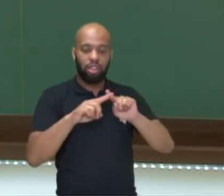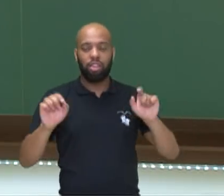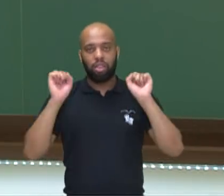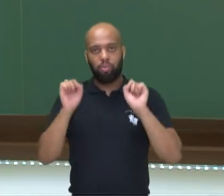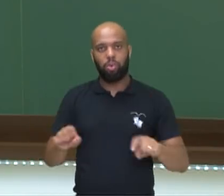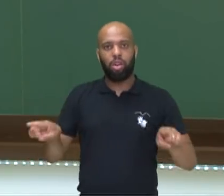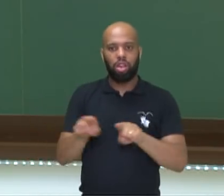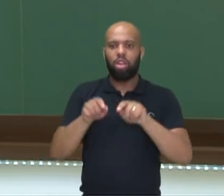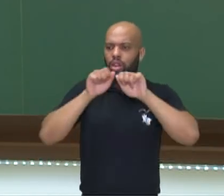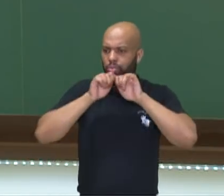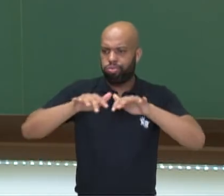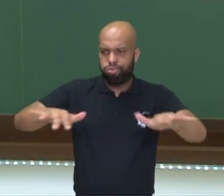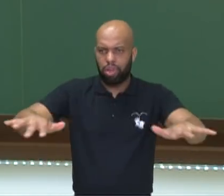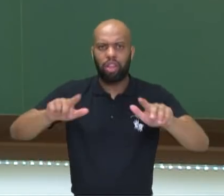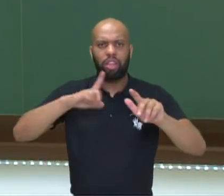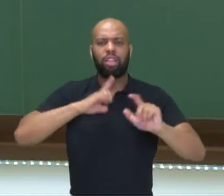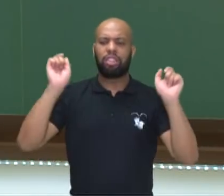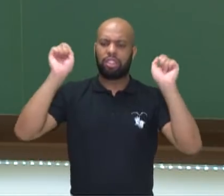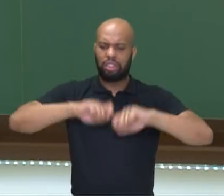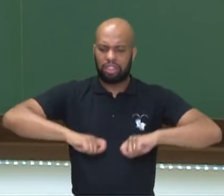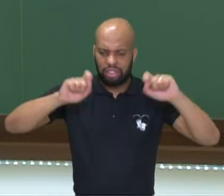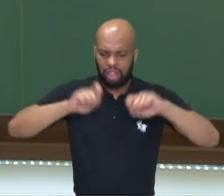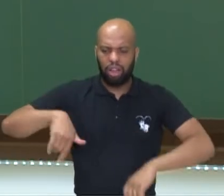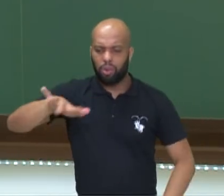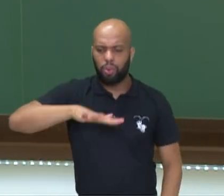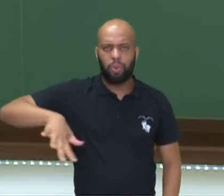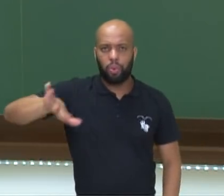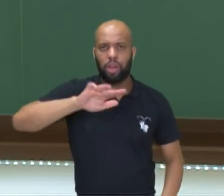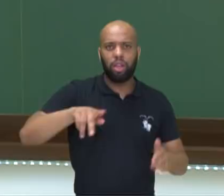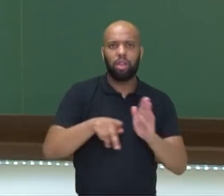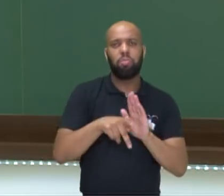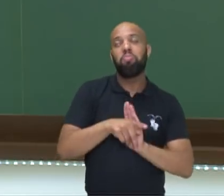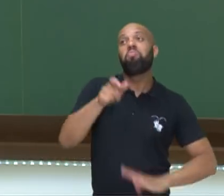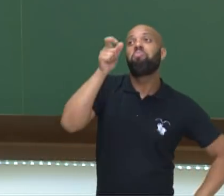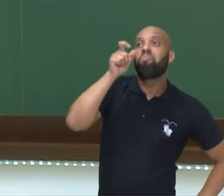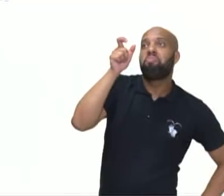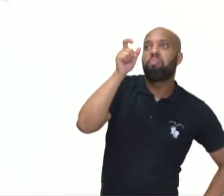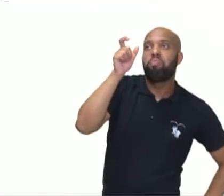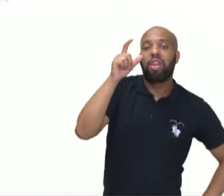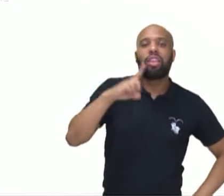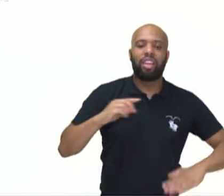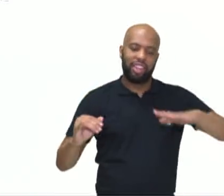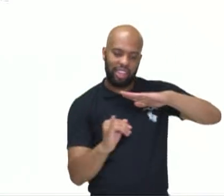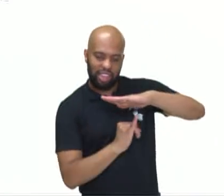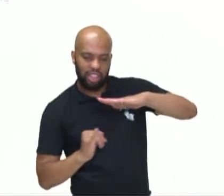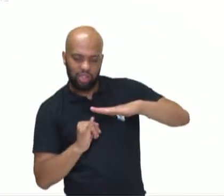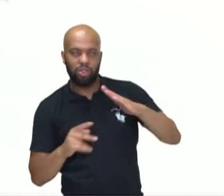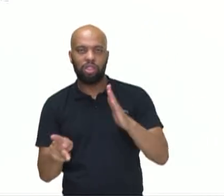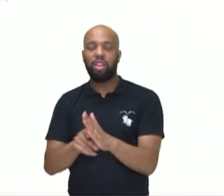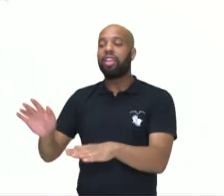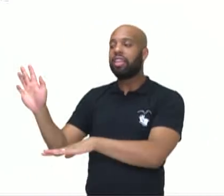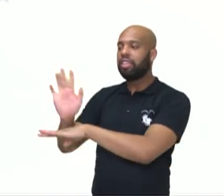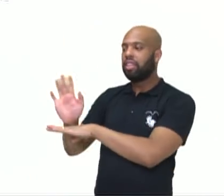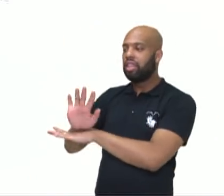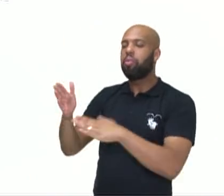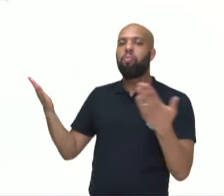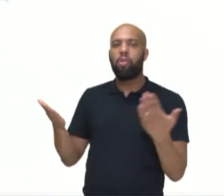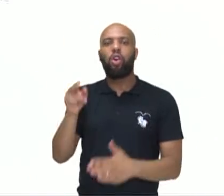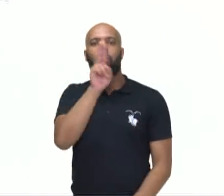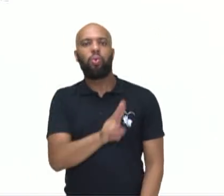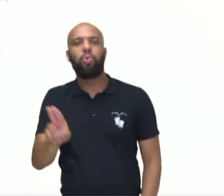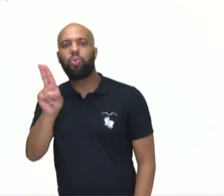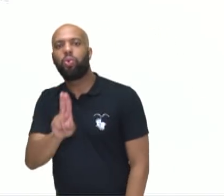pode expandir muito dentro dessa área do entretenimento. A indústria cinematográfica vem brincando com